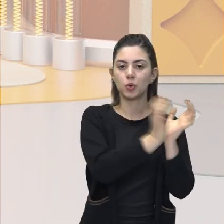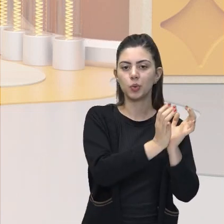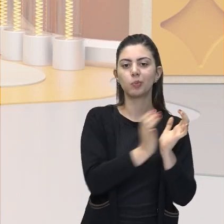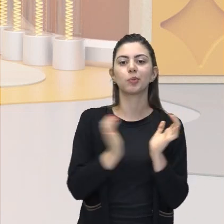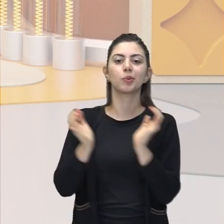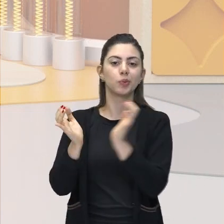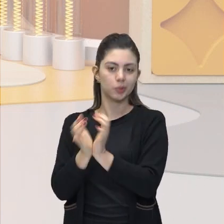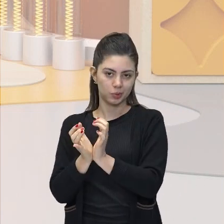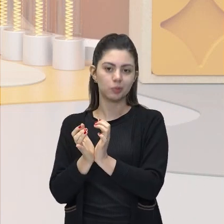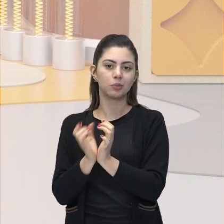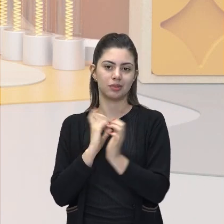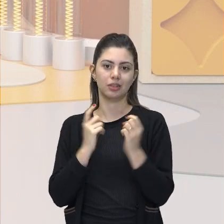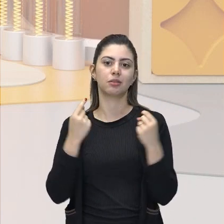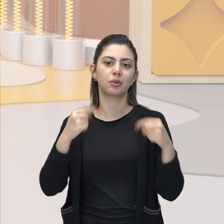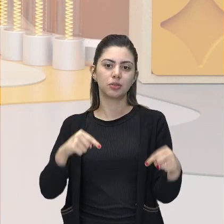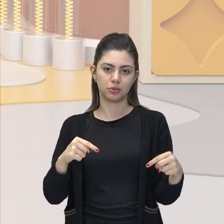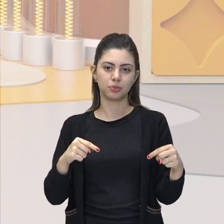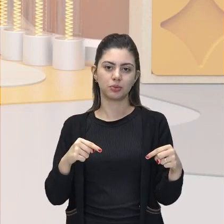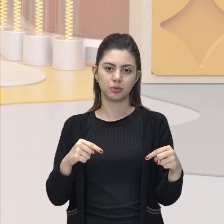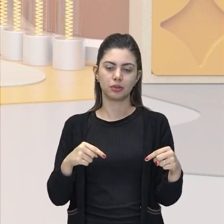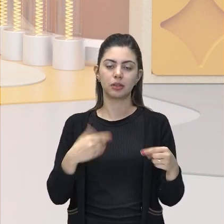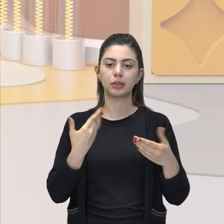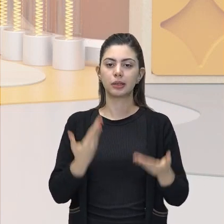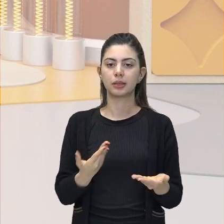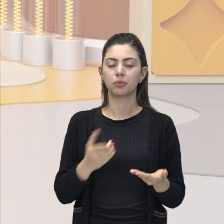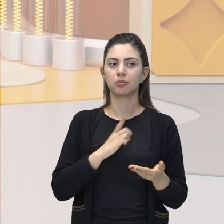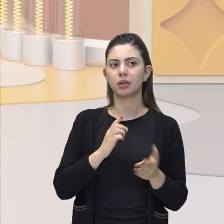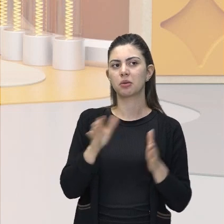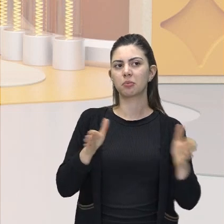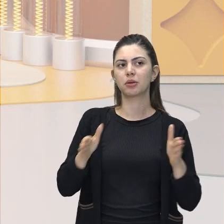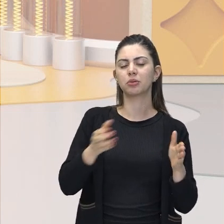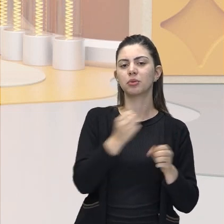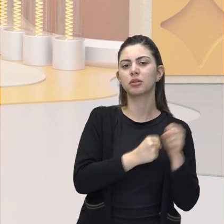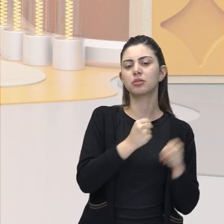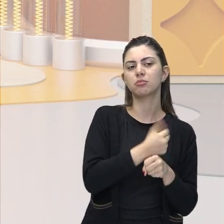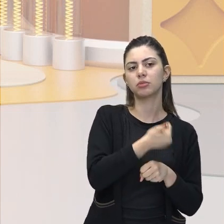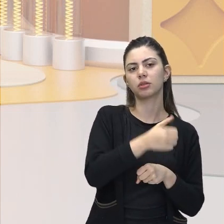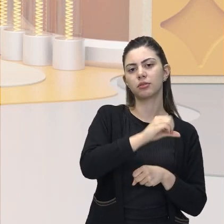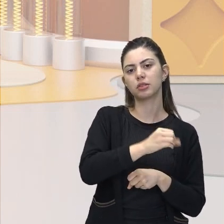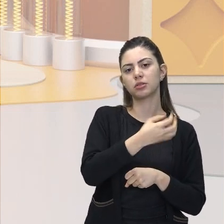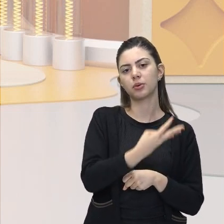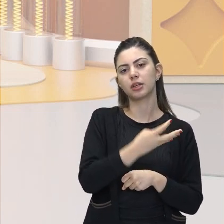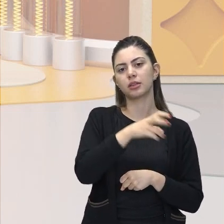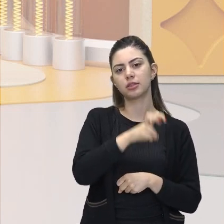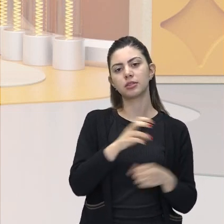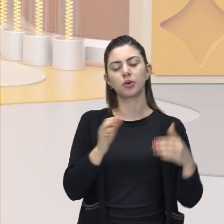dois sistemas, tá bom? Ela vai ali de 1945 até mais ou menos